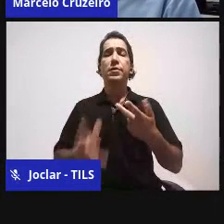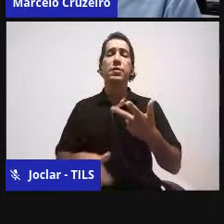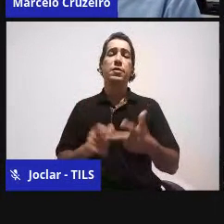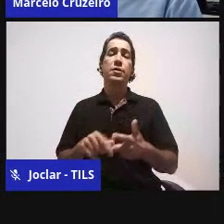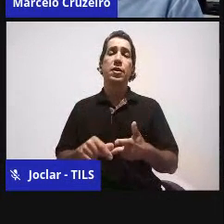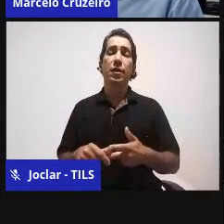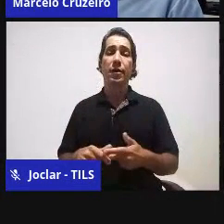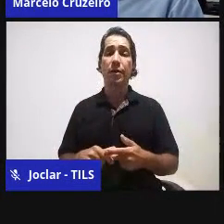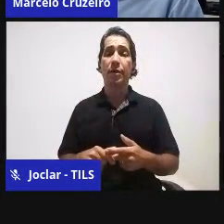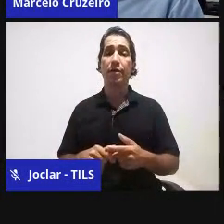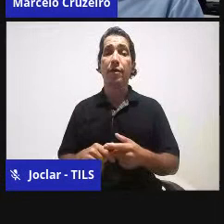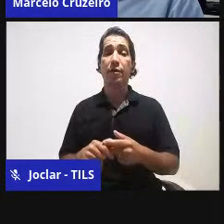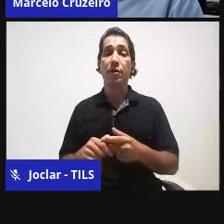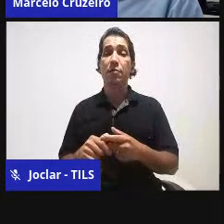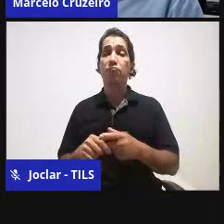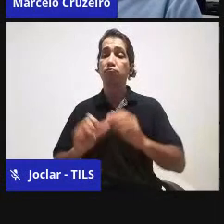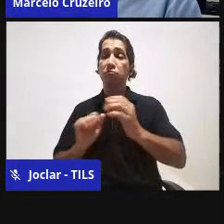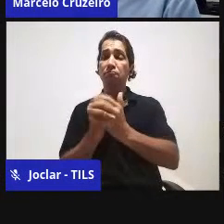produzir